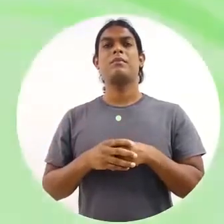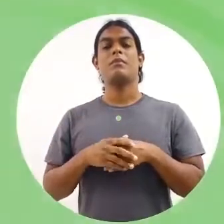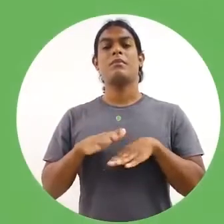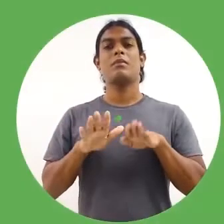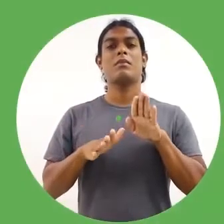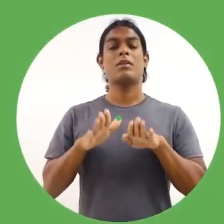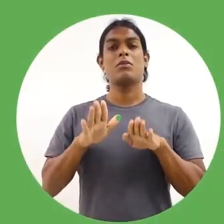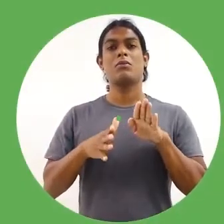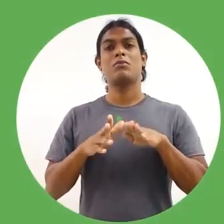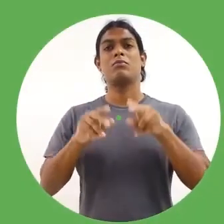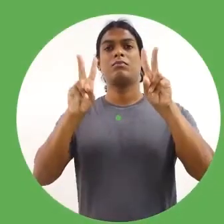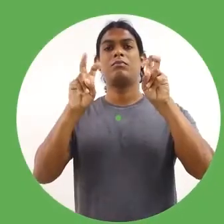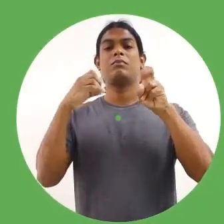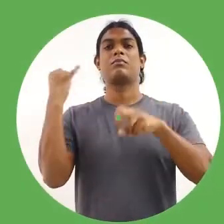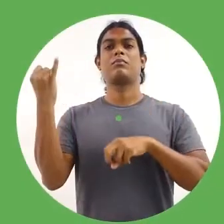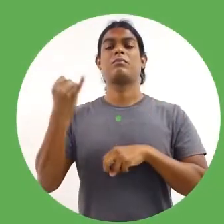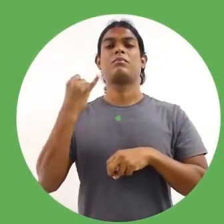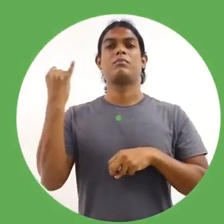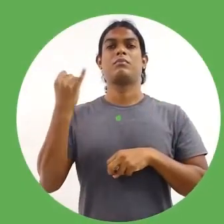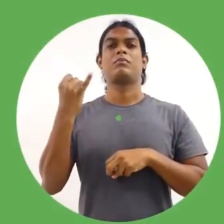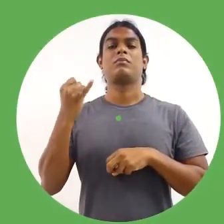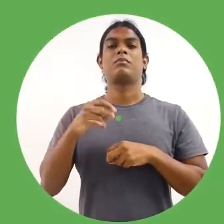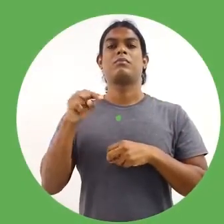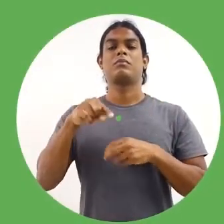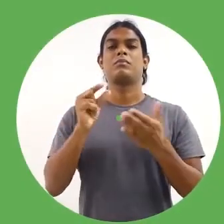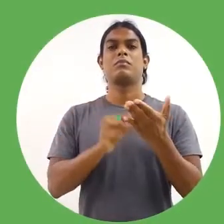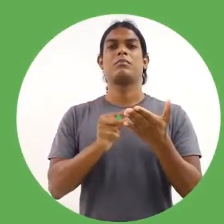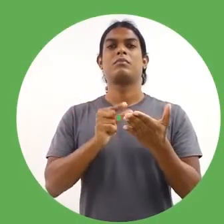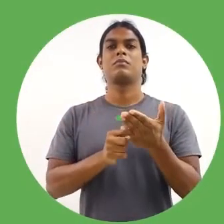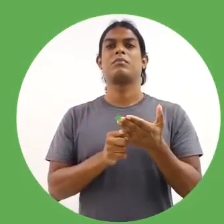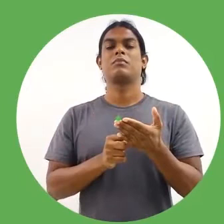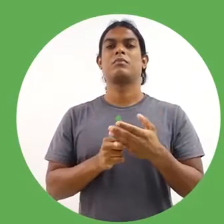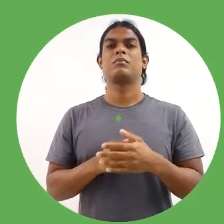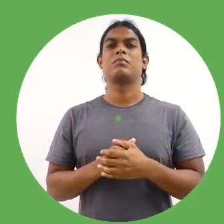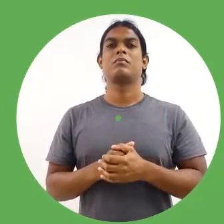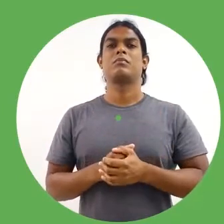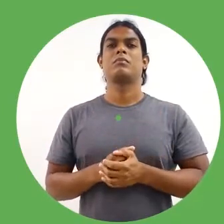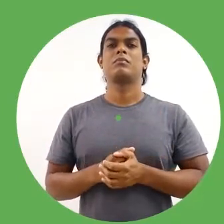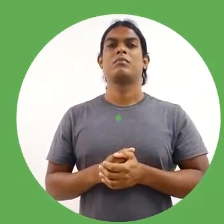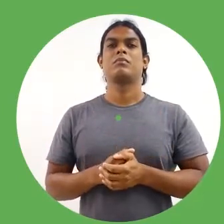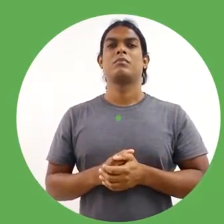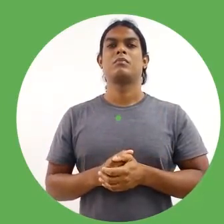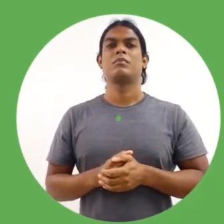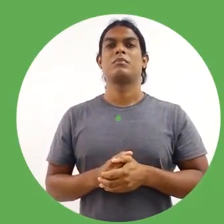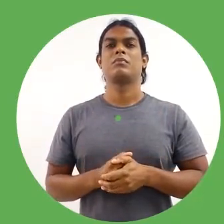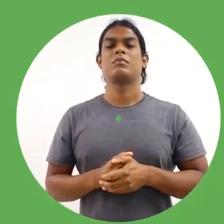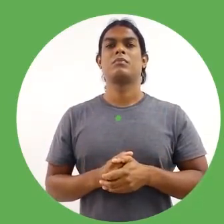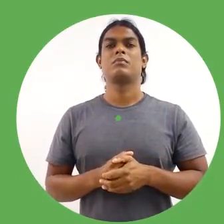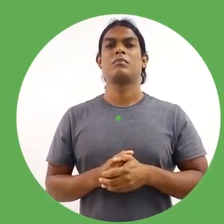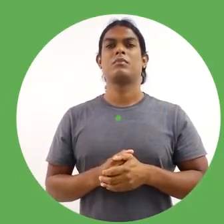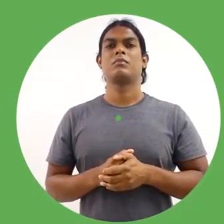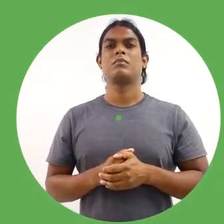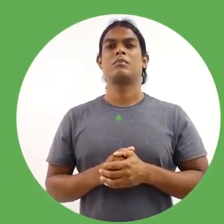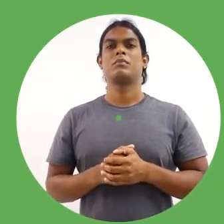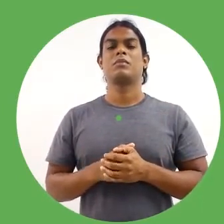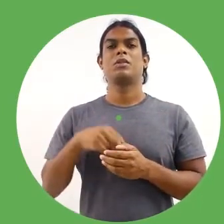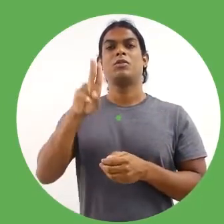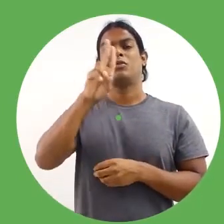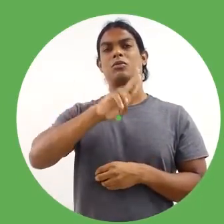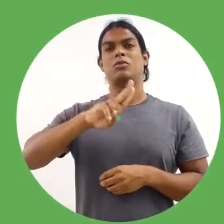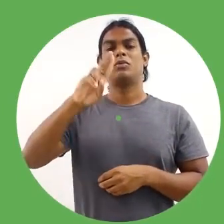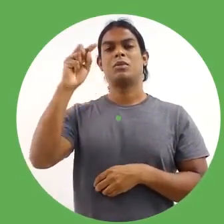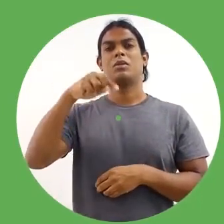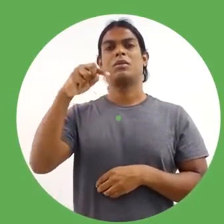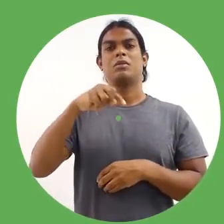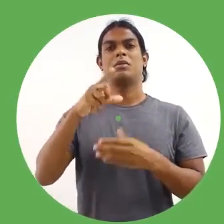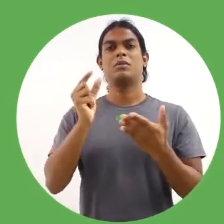finais sobre o VoiceThread, podcast e o vodcast. Dentre as possibilidades de utilizar os